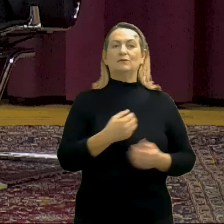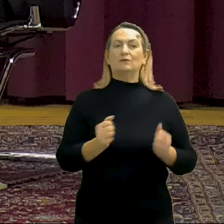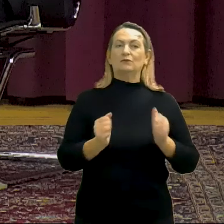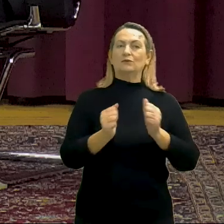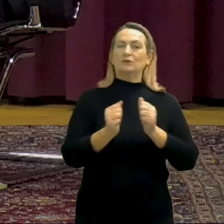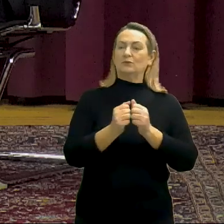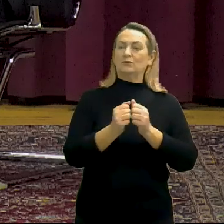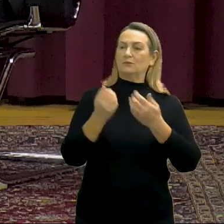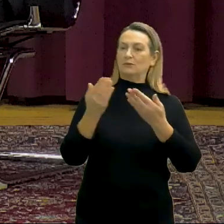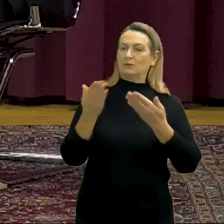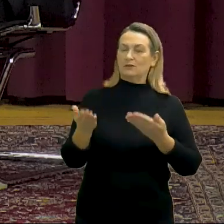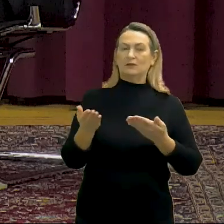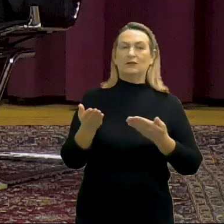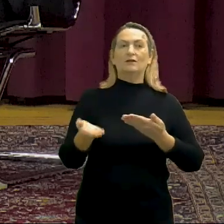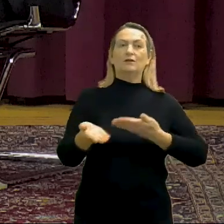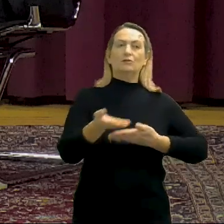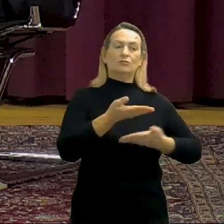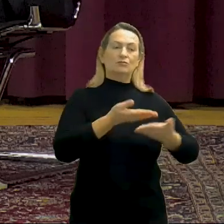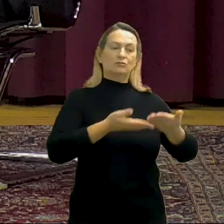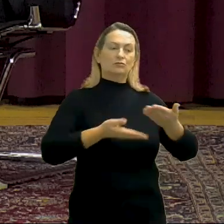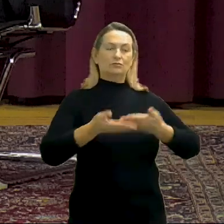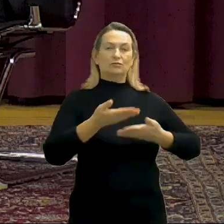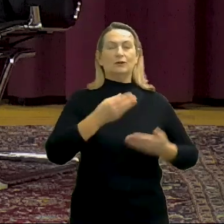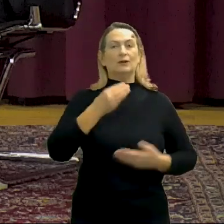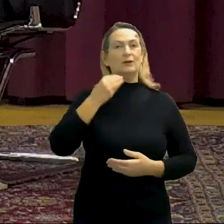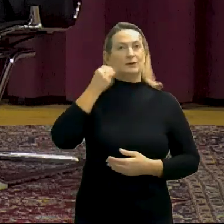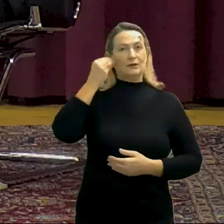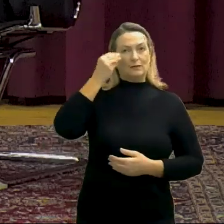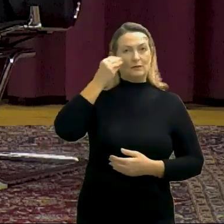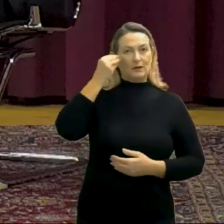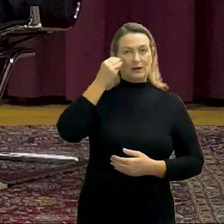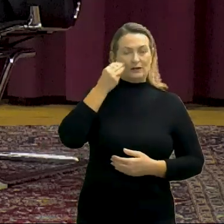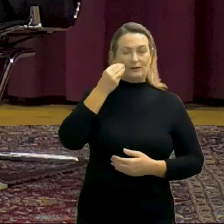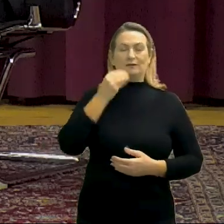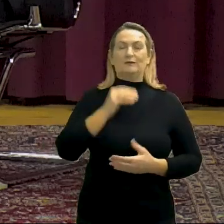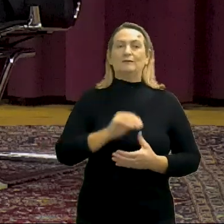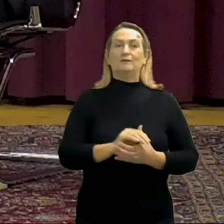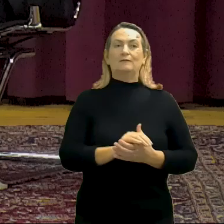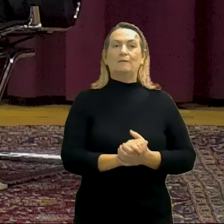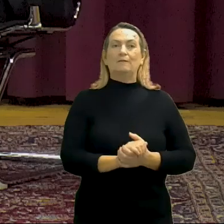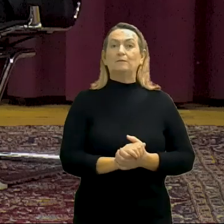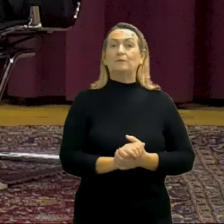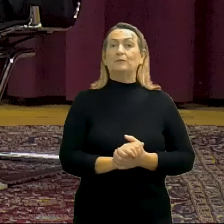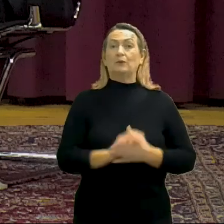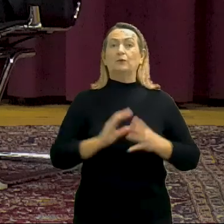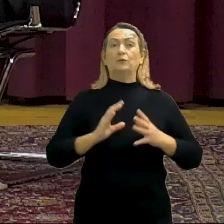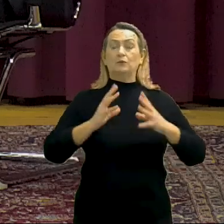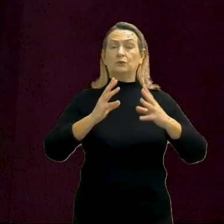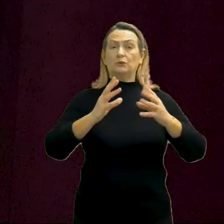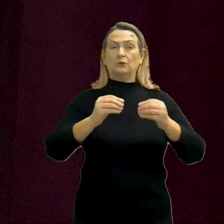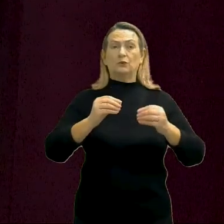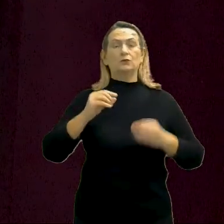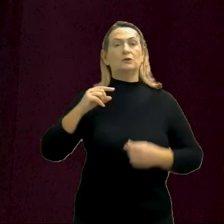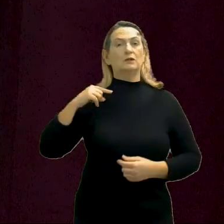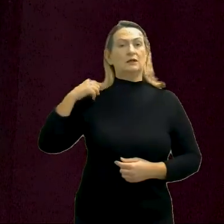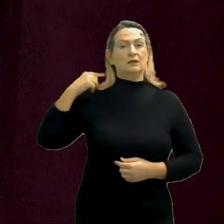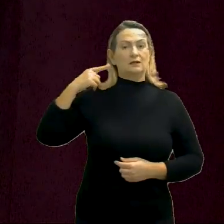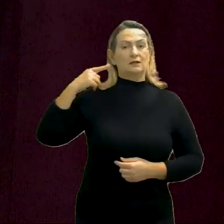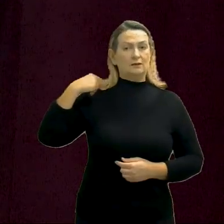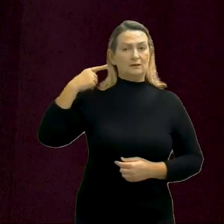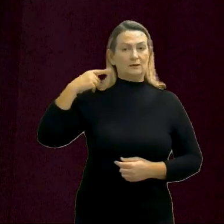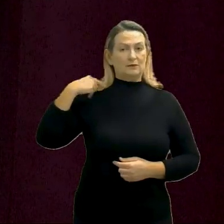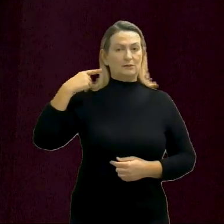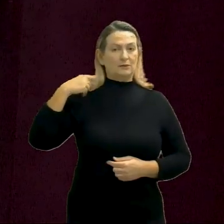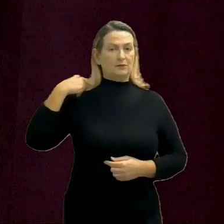dividir a sua experiência conosco eh com os juízes eleitorais com todos os advogados aqui o